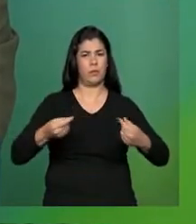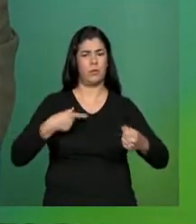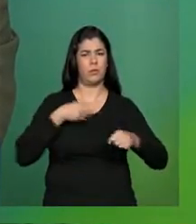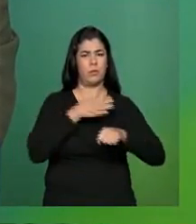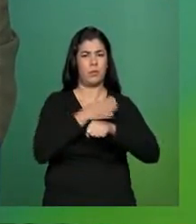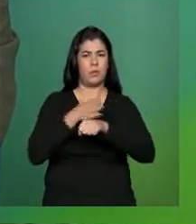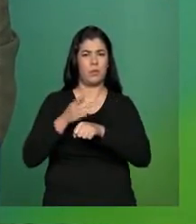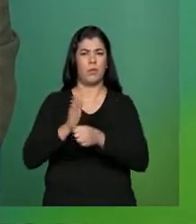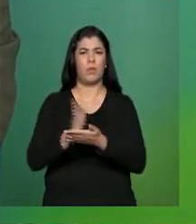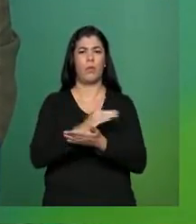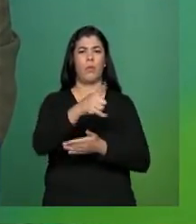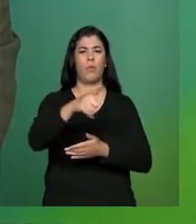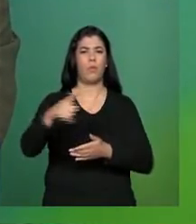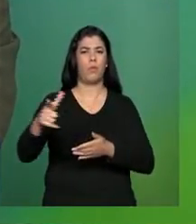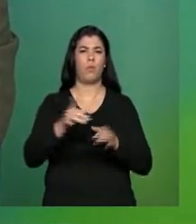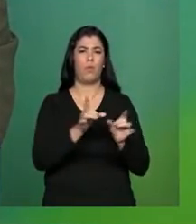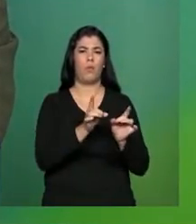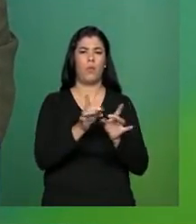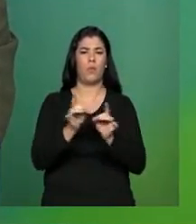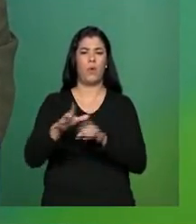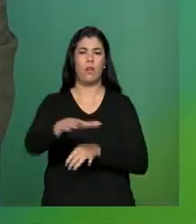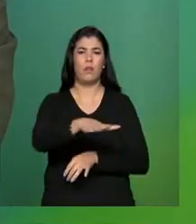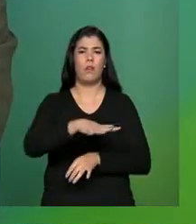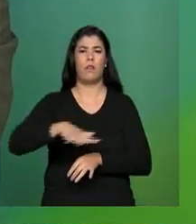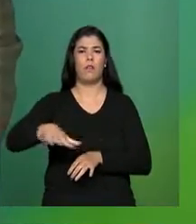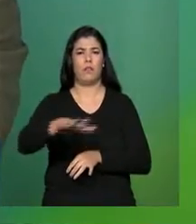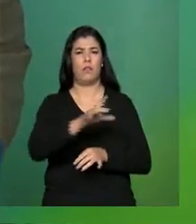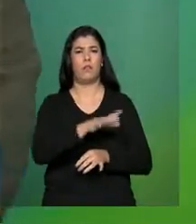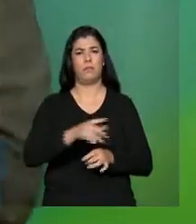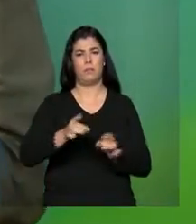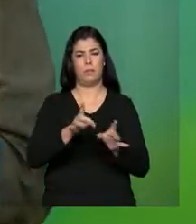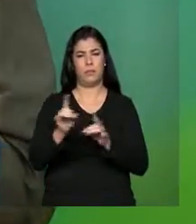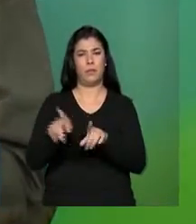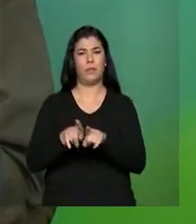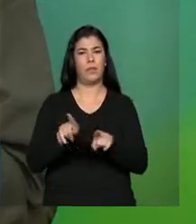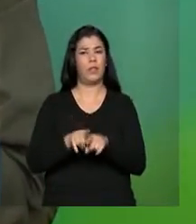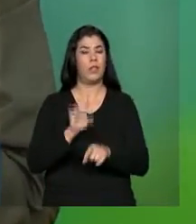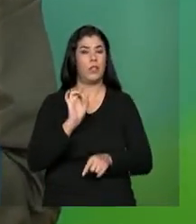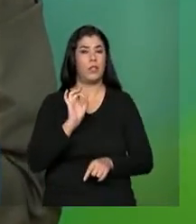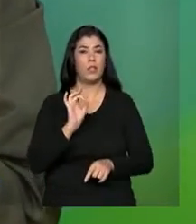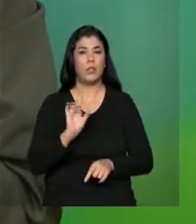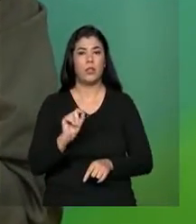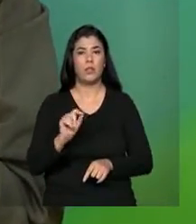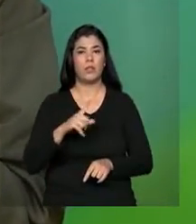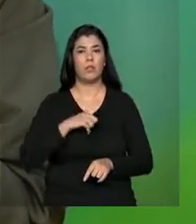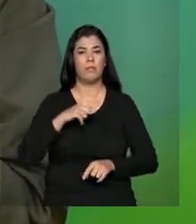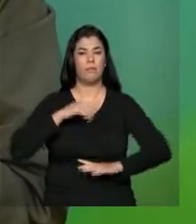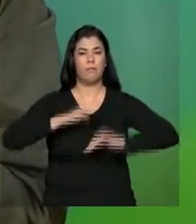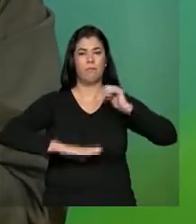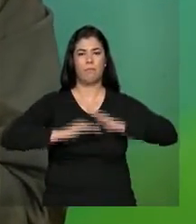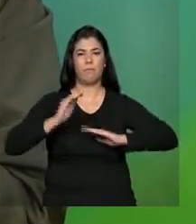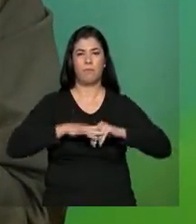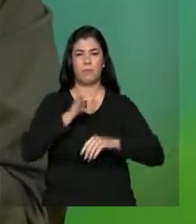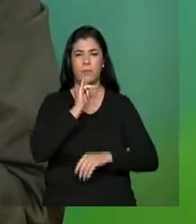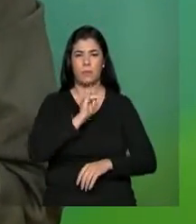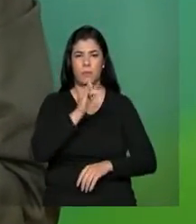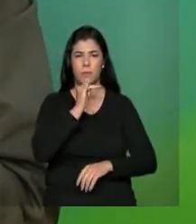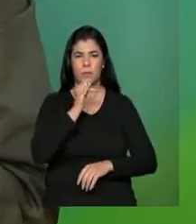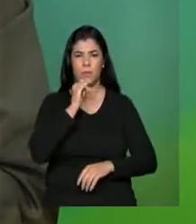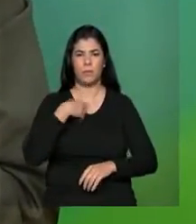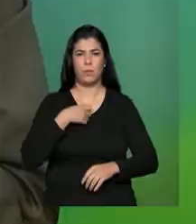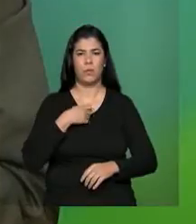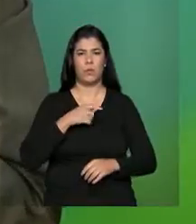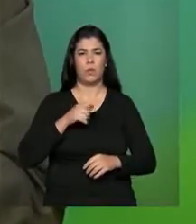a alguns mercados que são importantes para o Brasil. Isso envolve, às vezes, ações, eu diria que